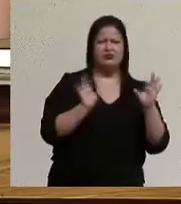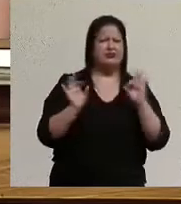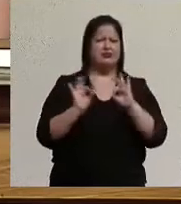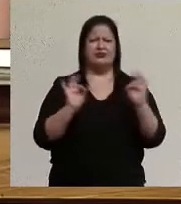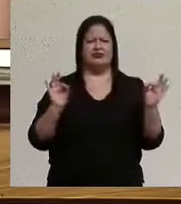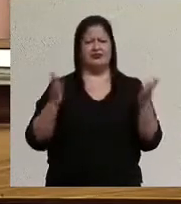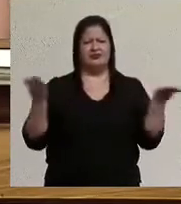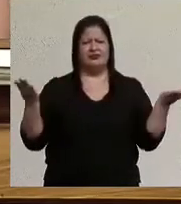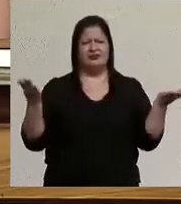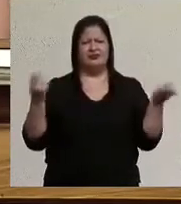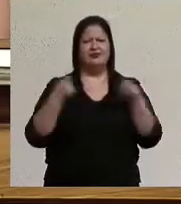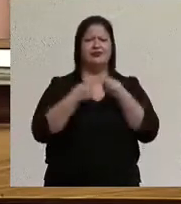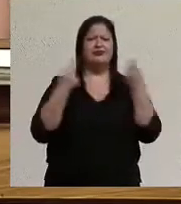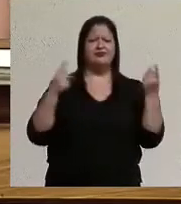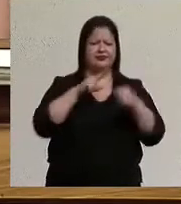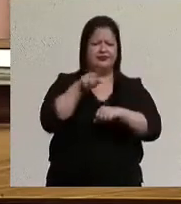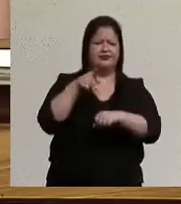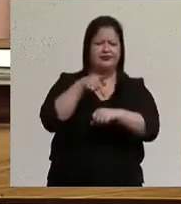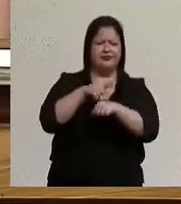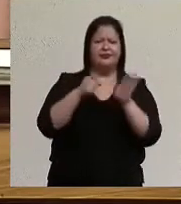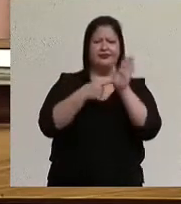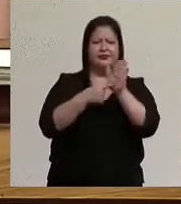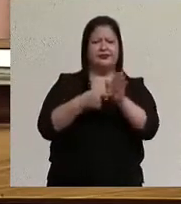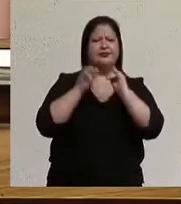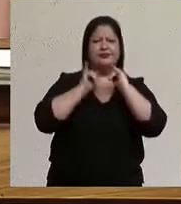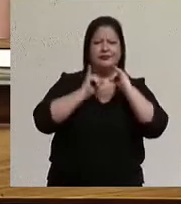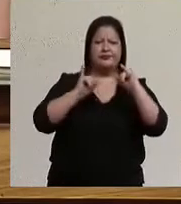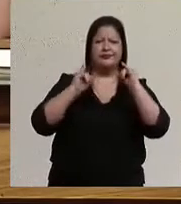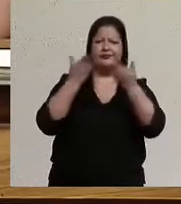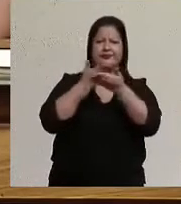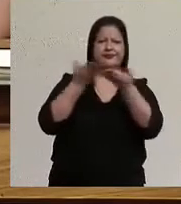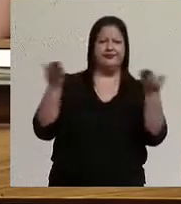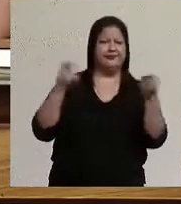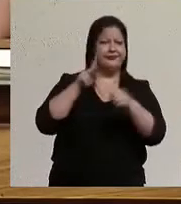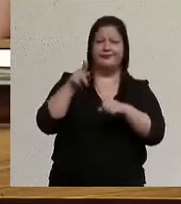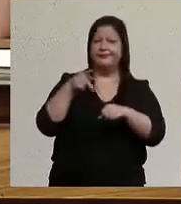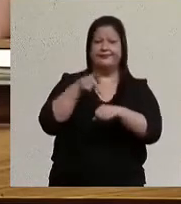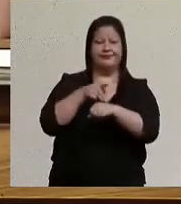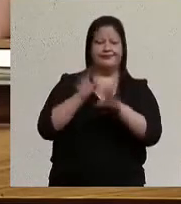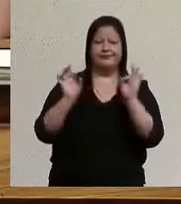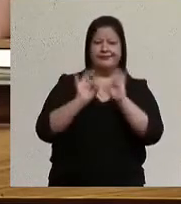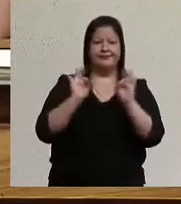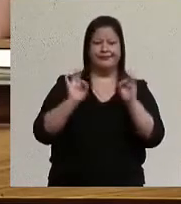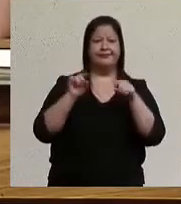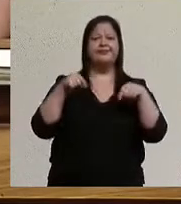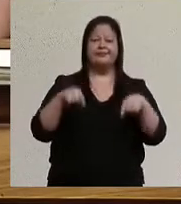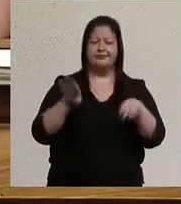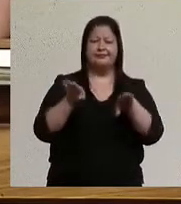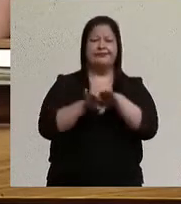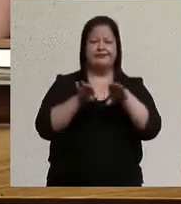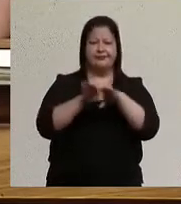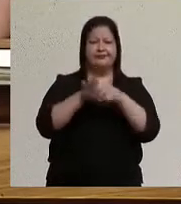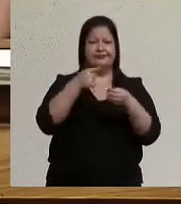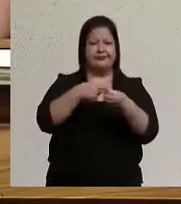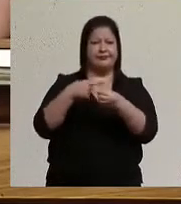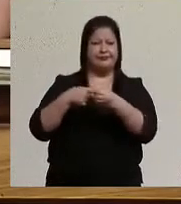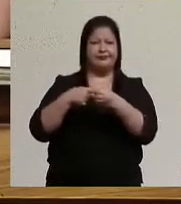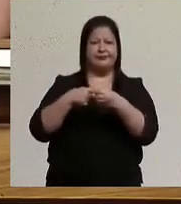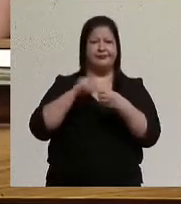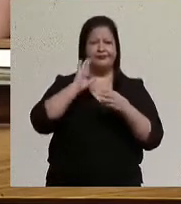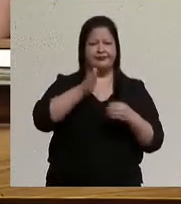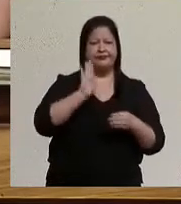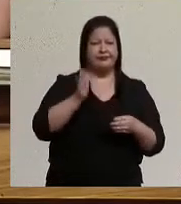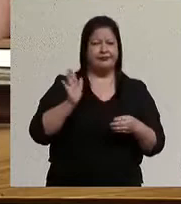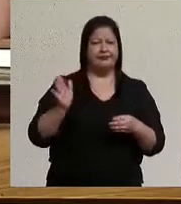gente tem vivenciado isso no país e eu vou falar para vocês não é só no país a gente já vivencia isso desde as